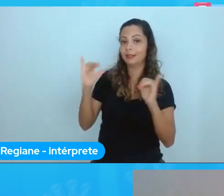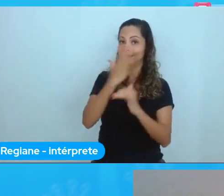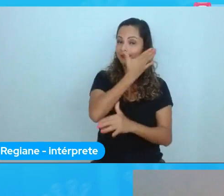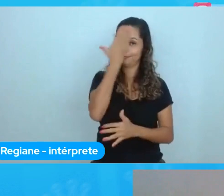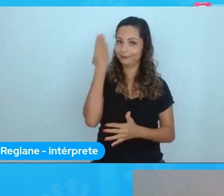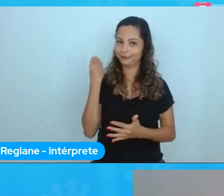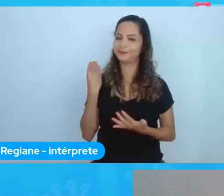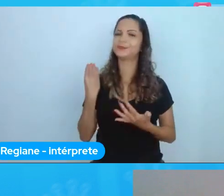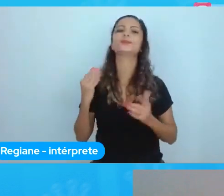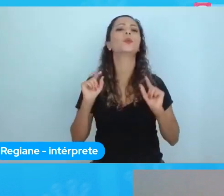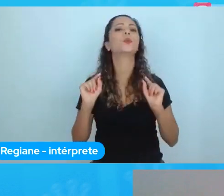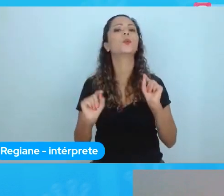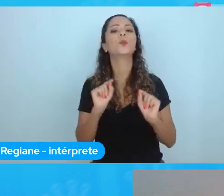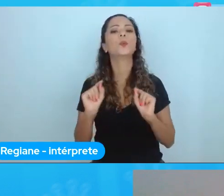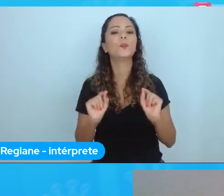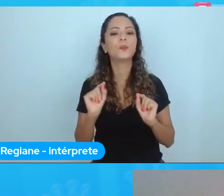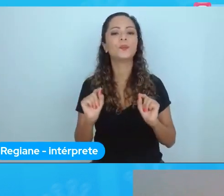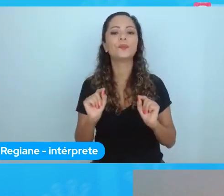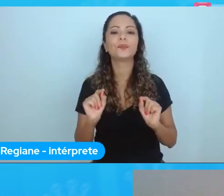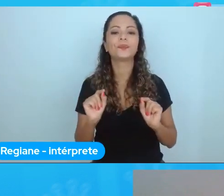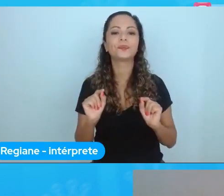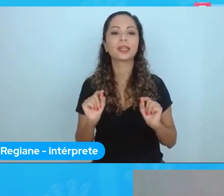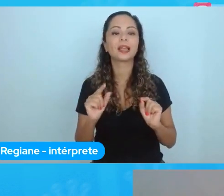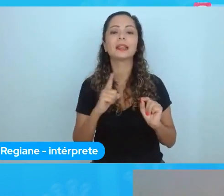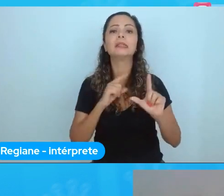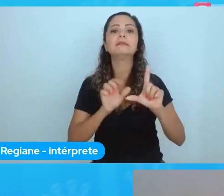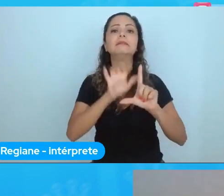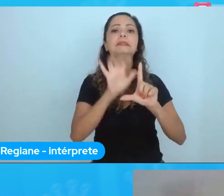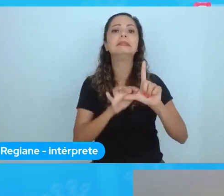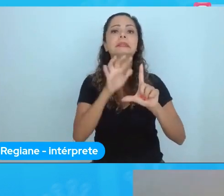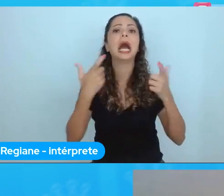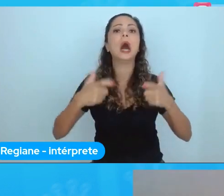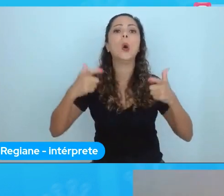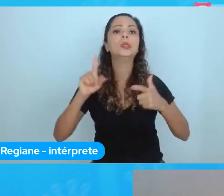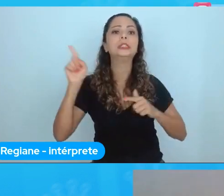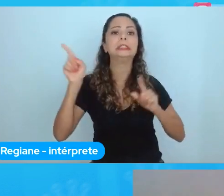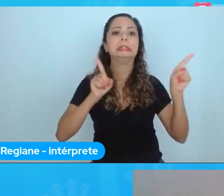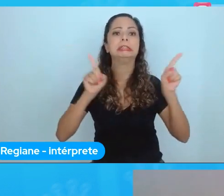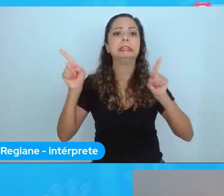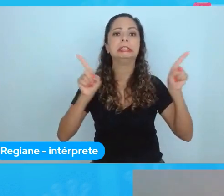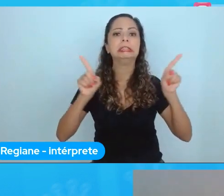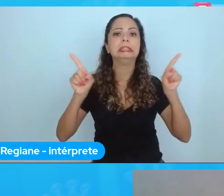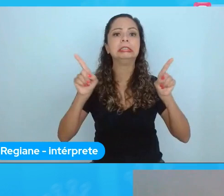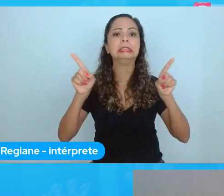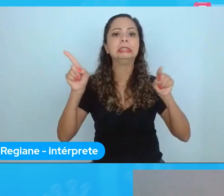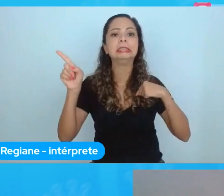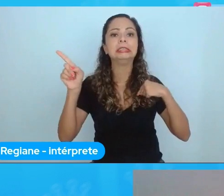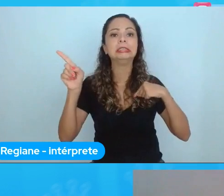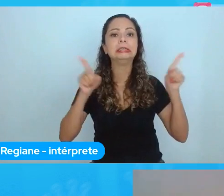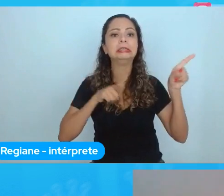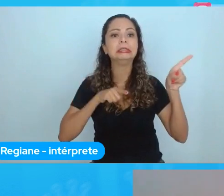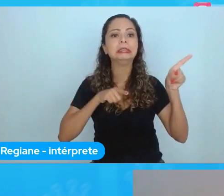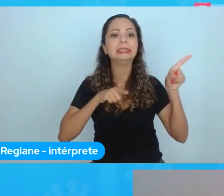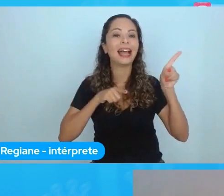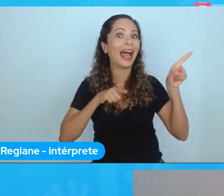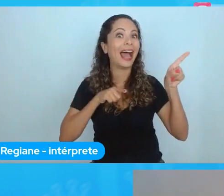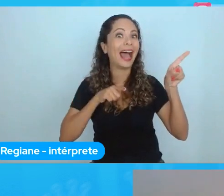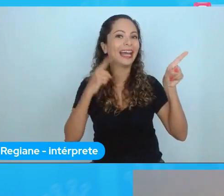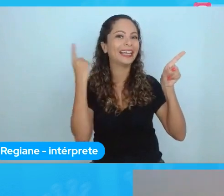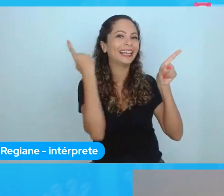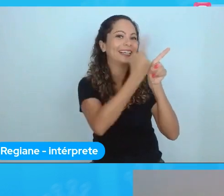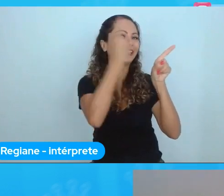para falar, não sei onde é que o QR Code está aparecendo, mas em algum dos lados. Tá aqui.